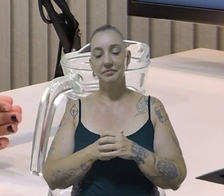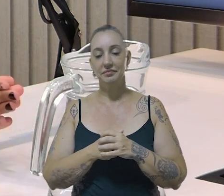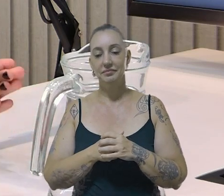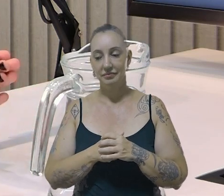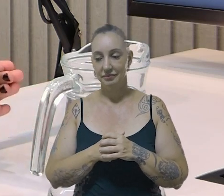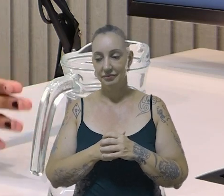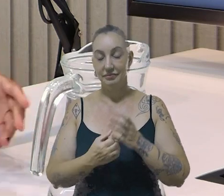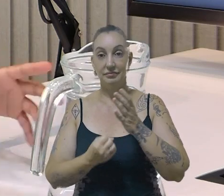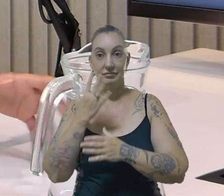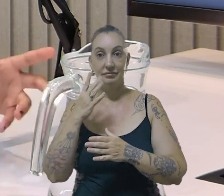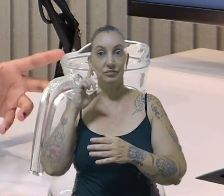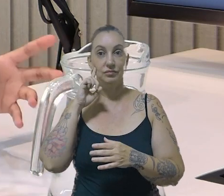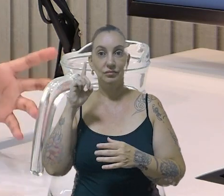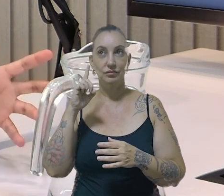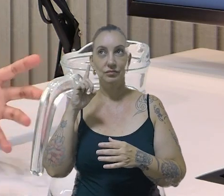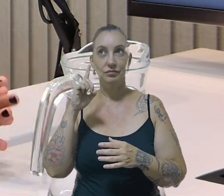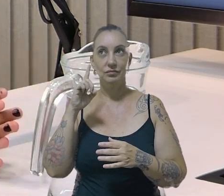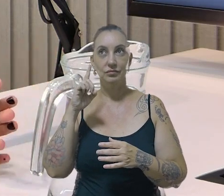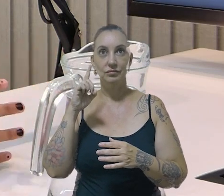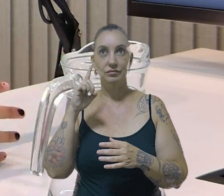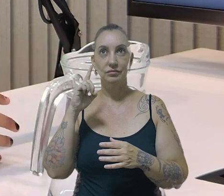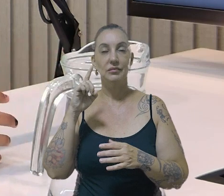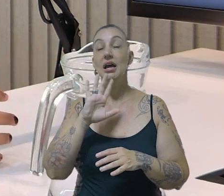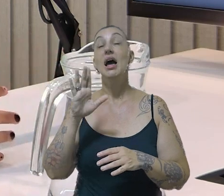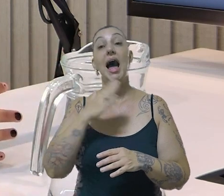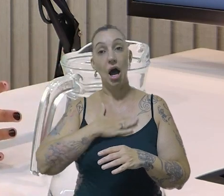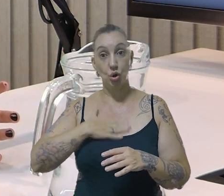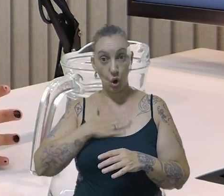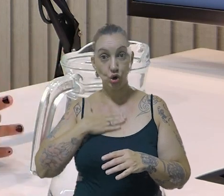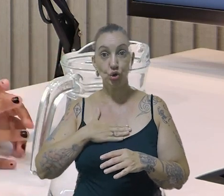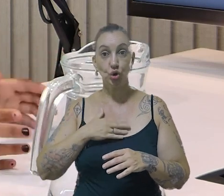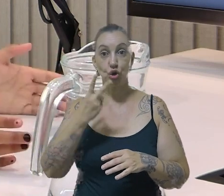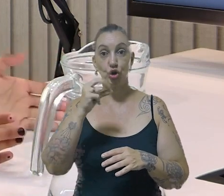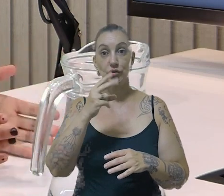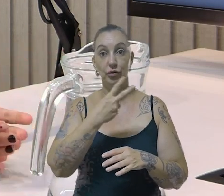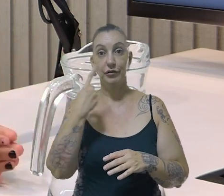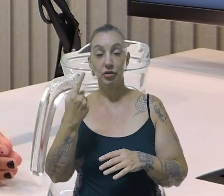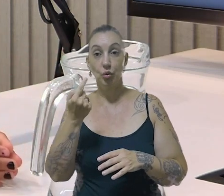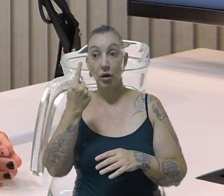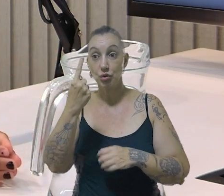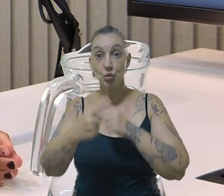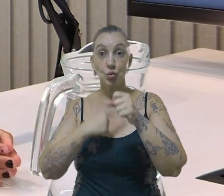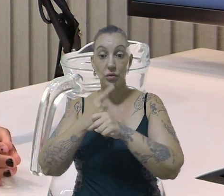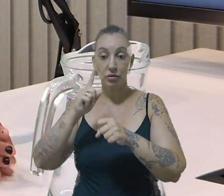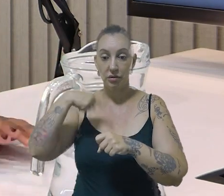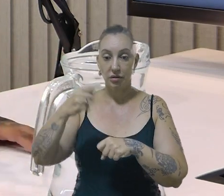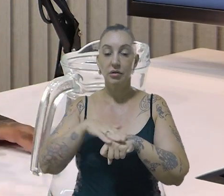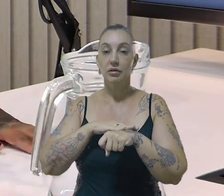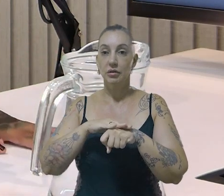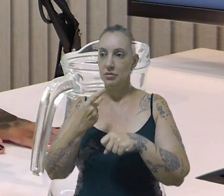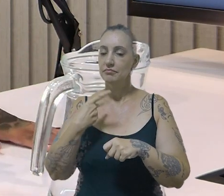estreou dia em Agosto de 2021 Uhum E então foi quase um ano depois que ela falou comigo assim eu já